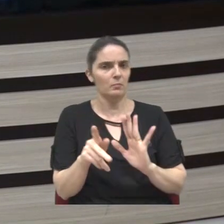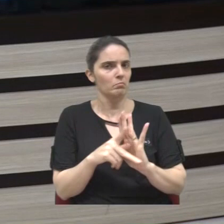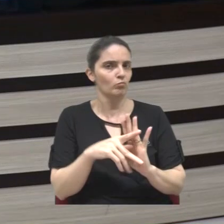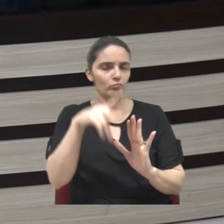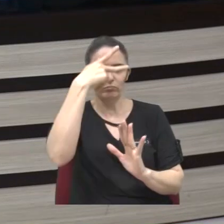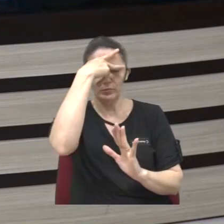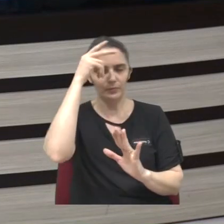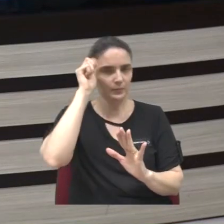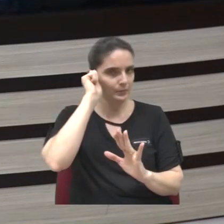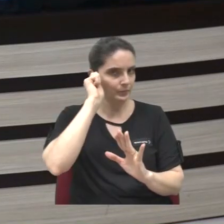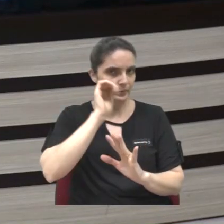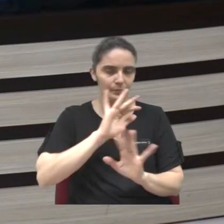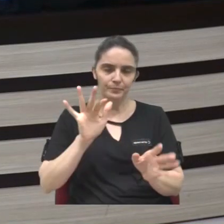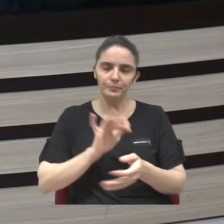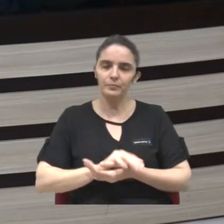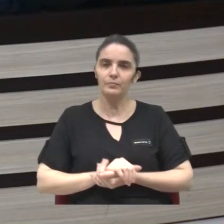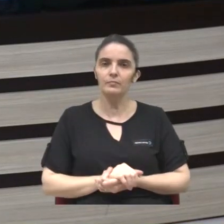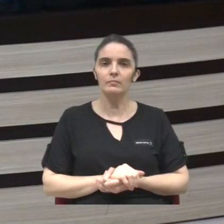Executivo.